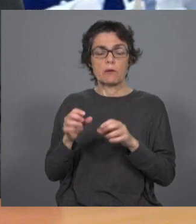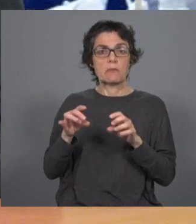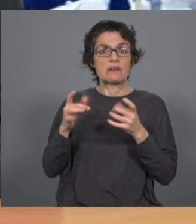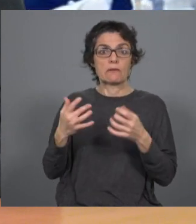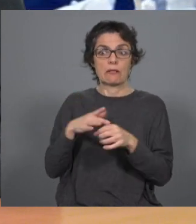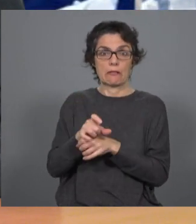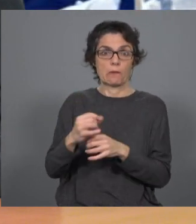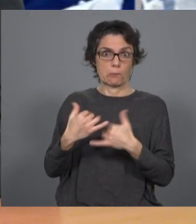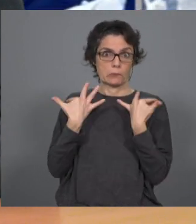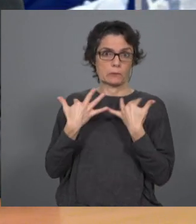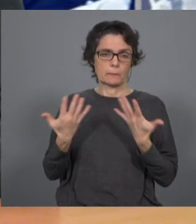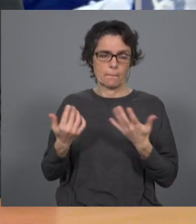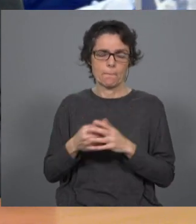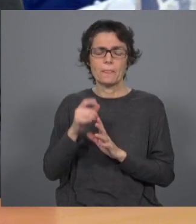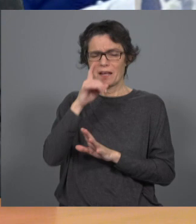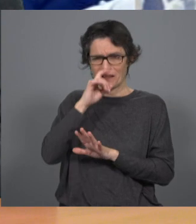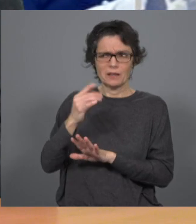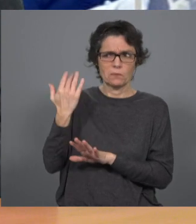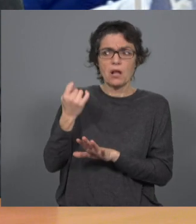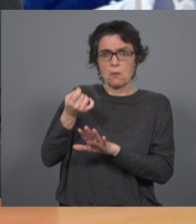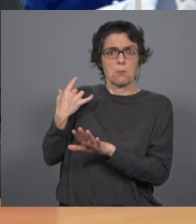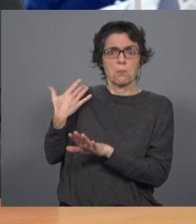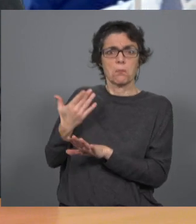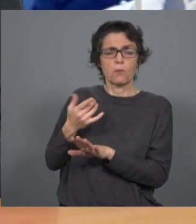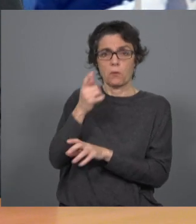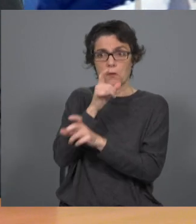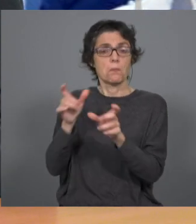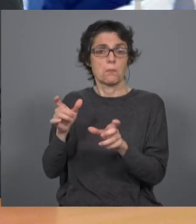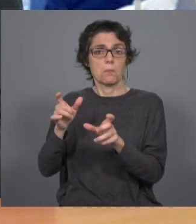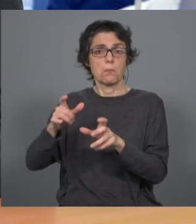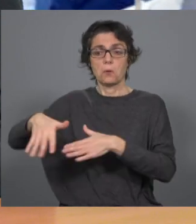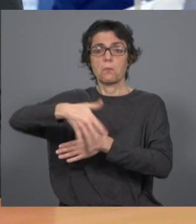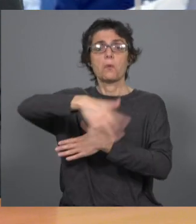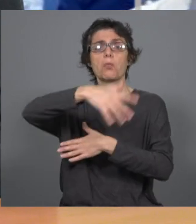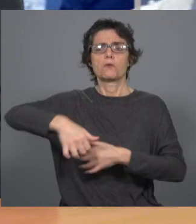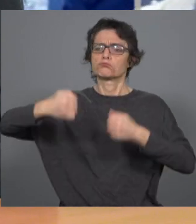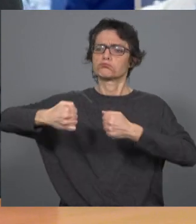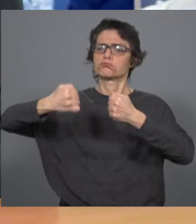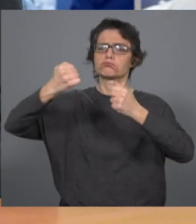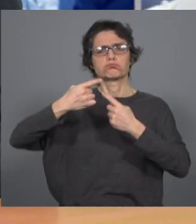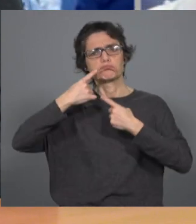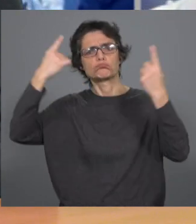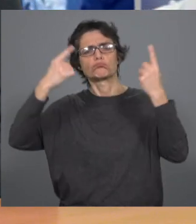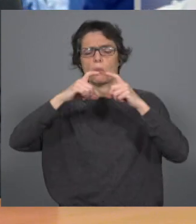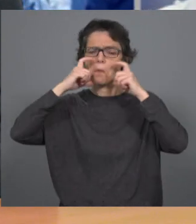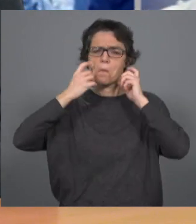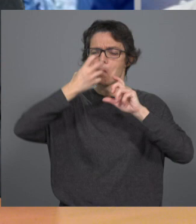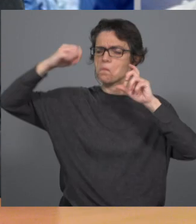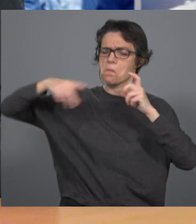lembro-me aliás, ainda recentemente, de pessoas que saíram à rua, manifestações públicas contra o uso da